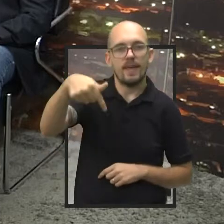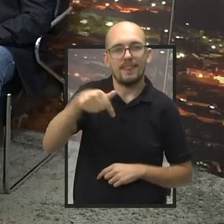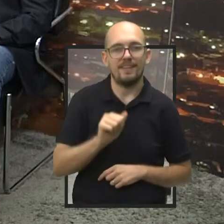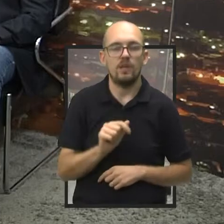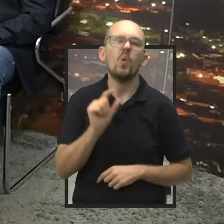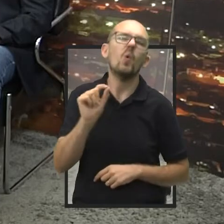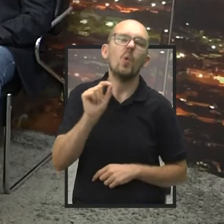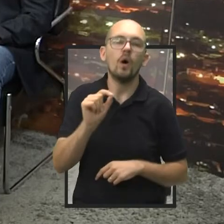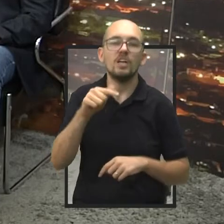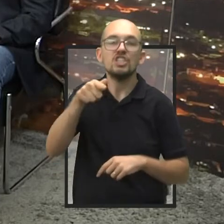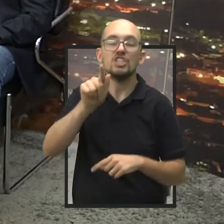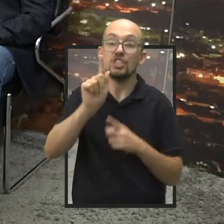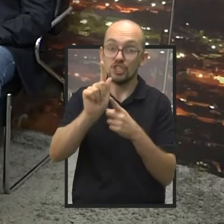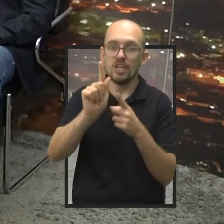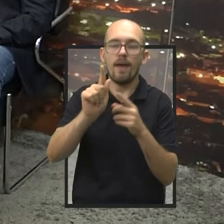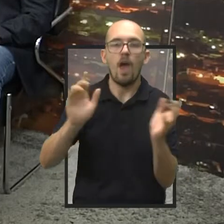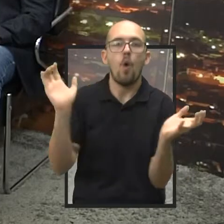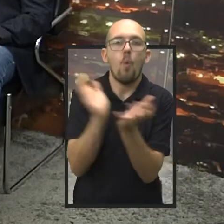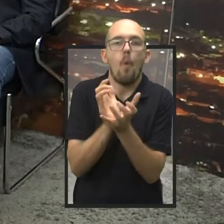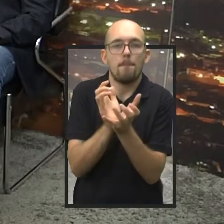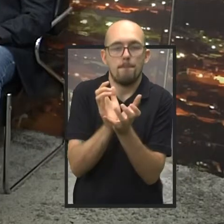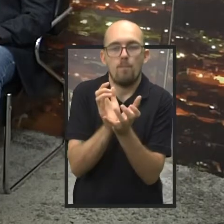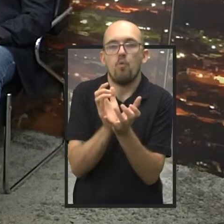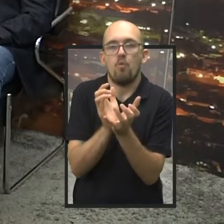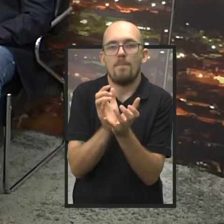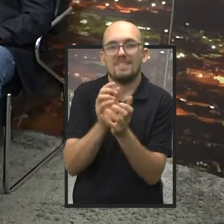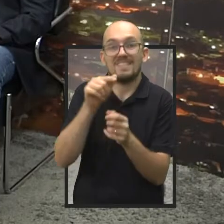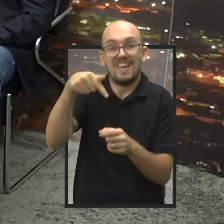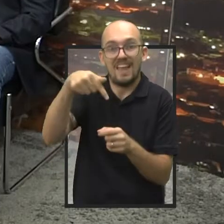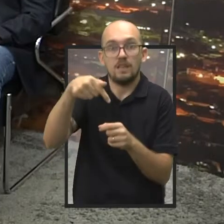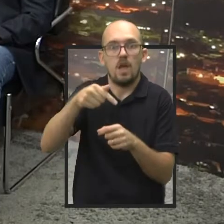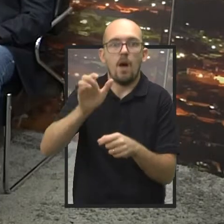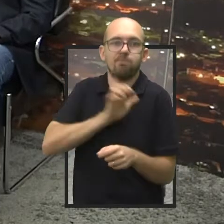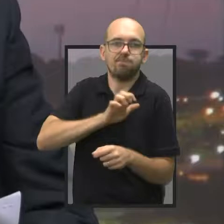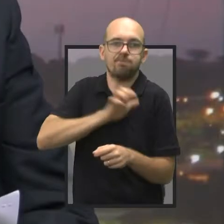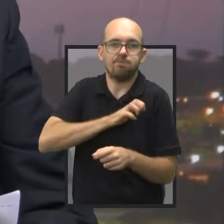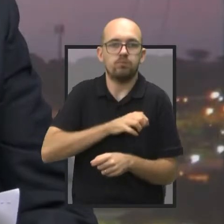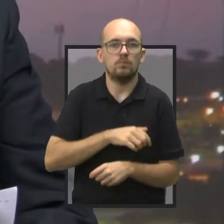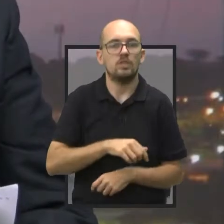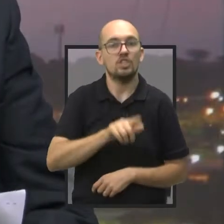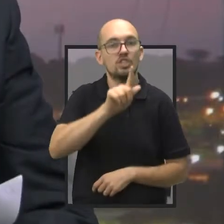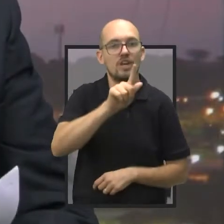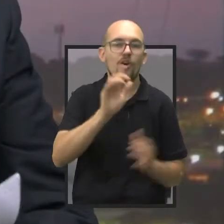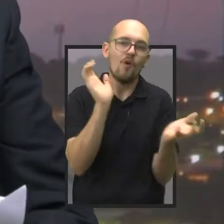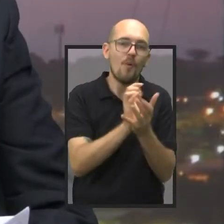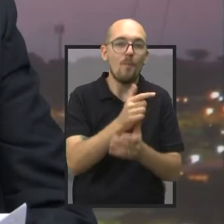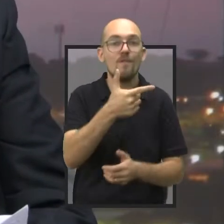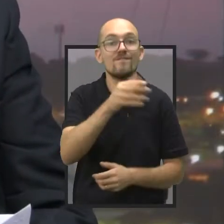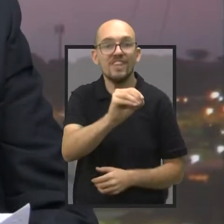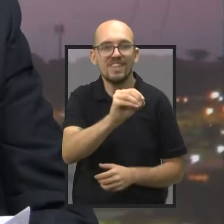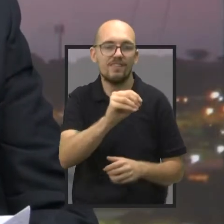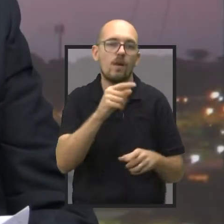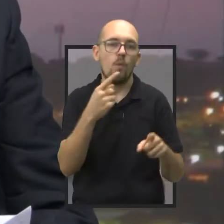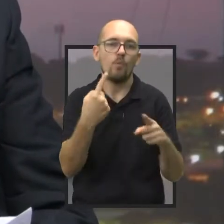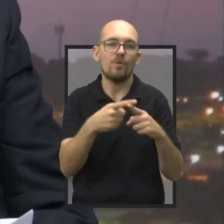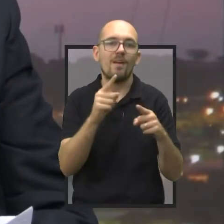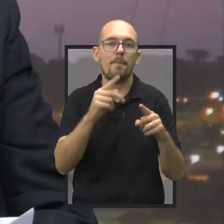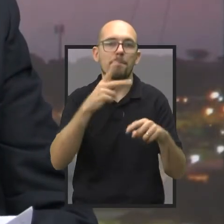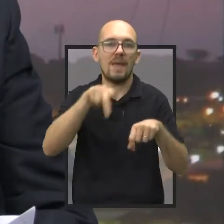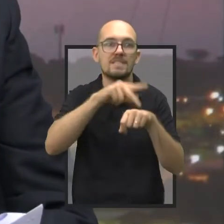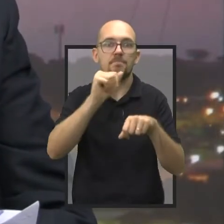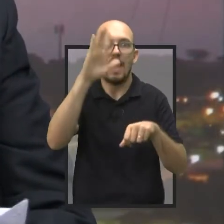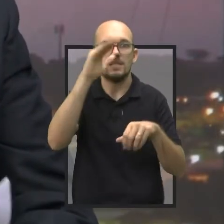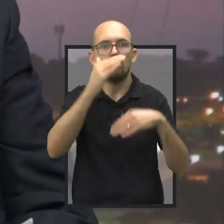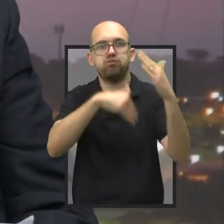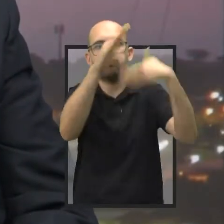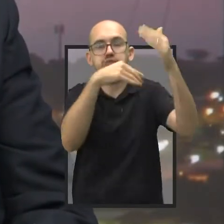países mais ricos do mundo, né, e mais desenvolvidos. Então esses grupos se referem em comparação